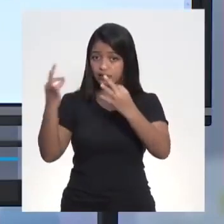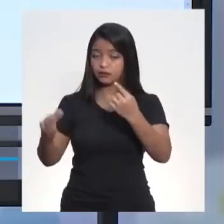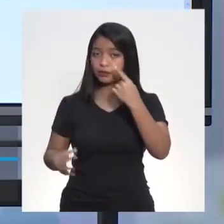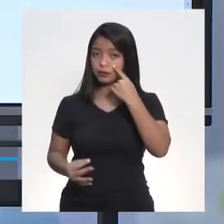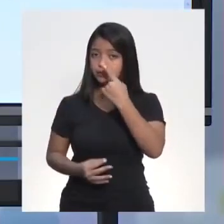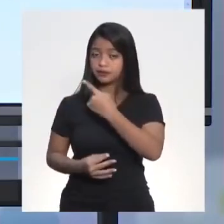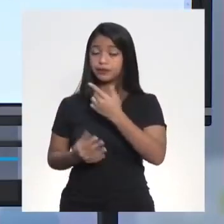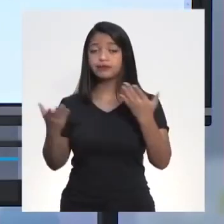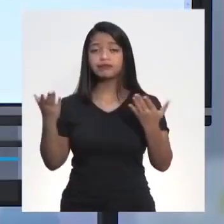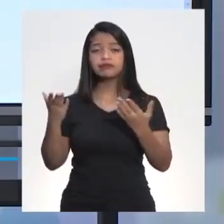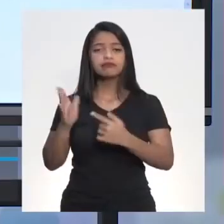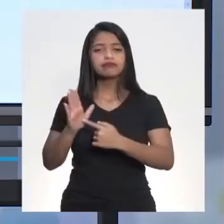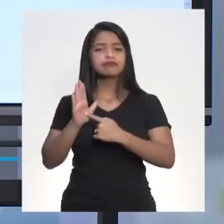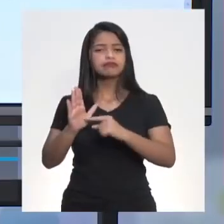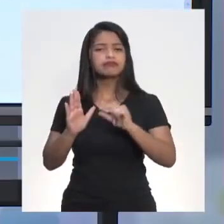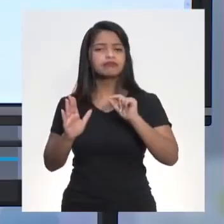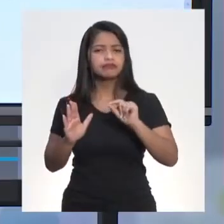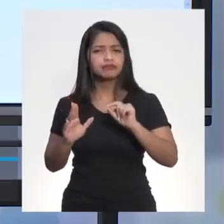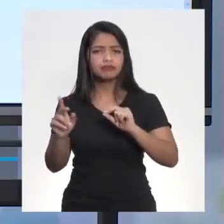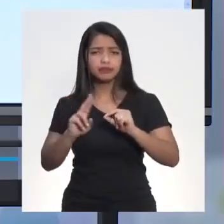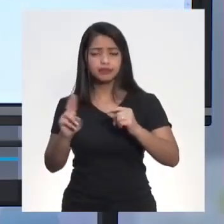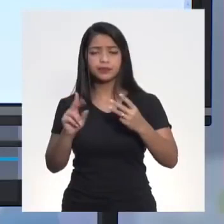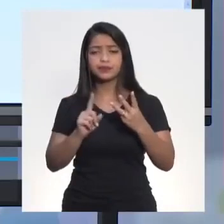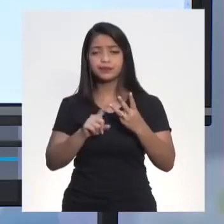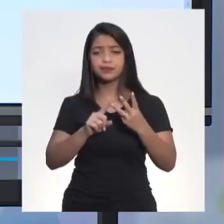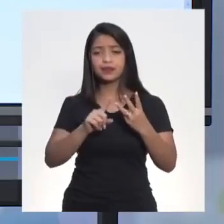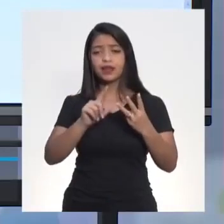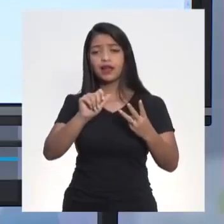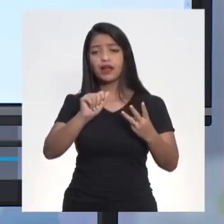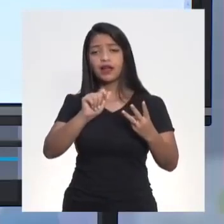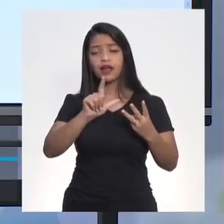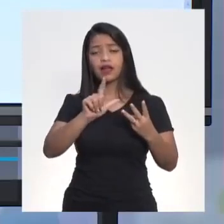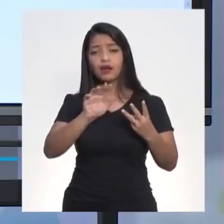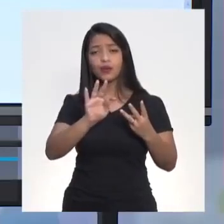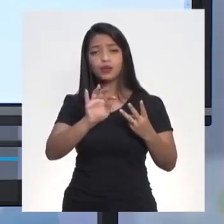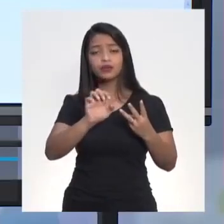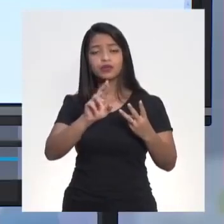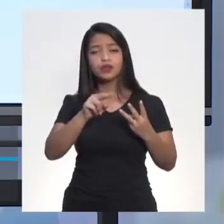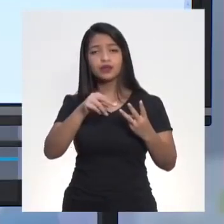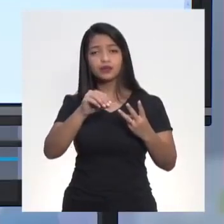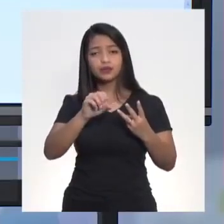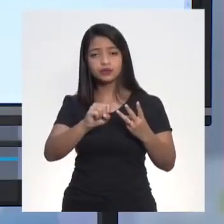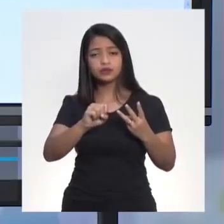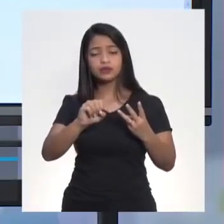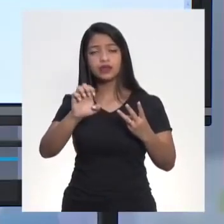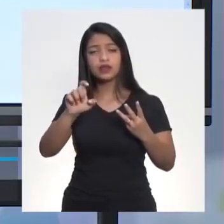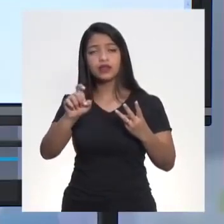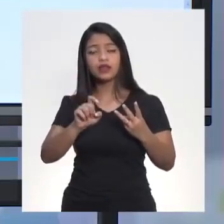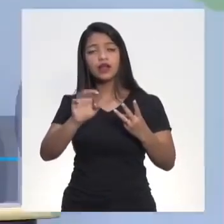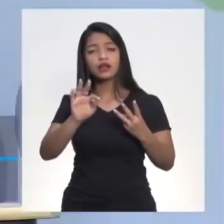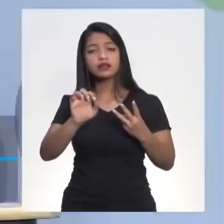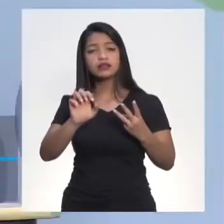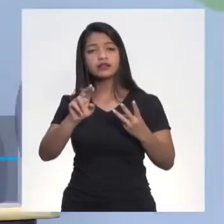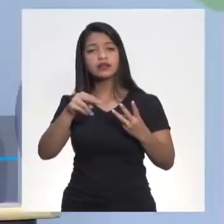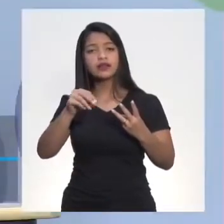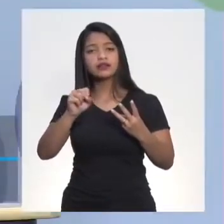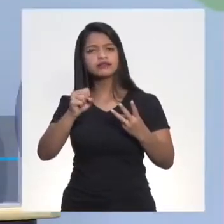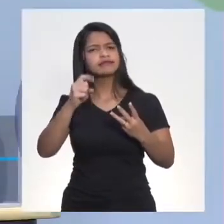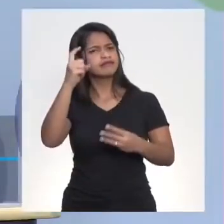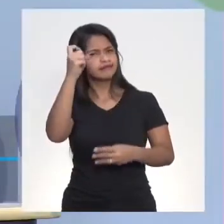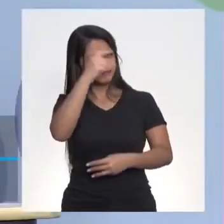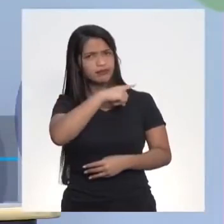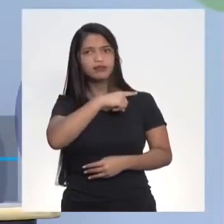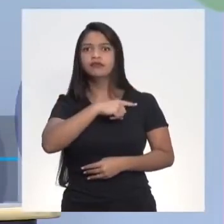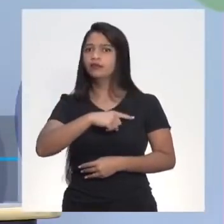apresentar? Alternos externos. Putz, complicado esse, né, Ale? Até o